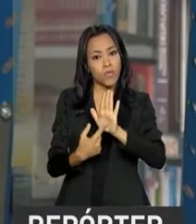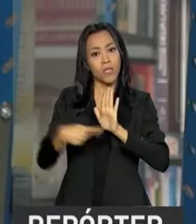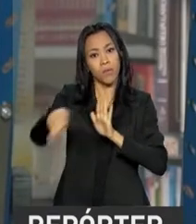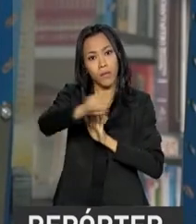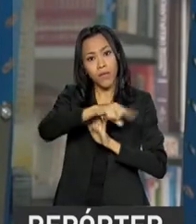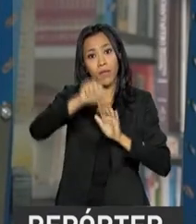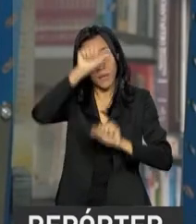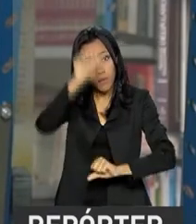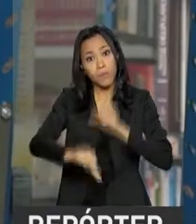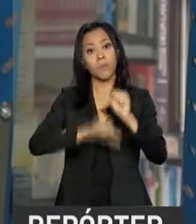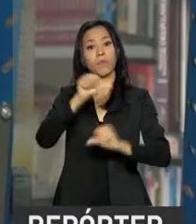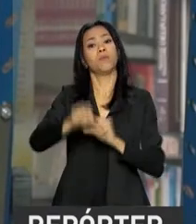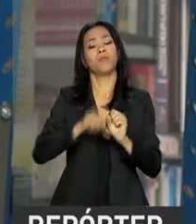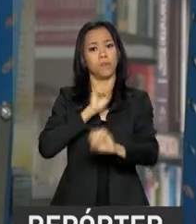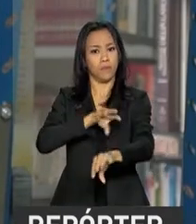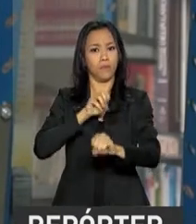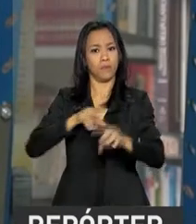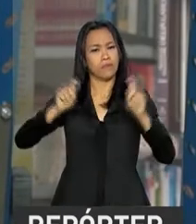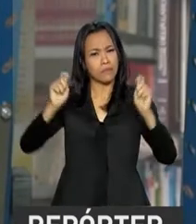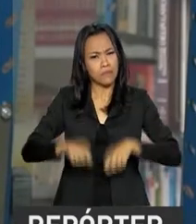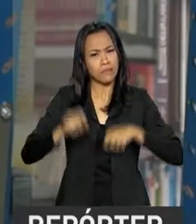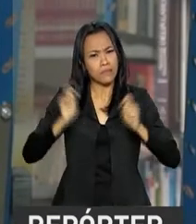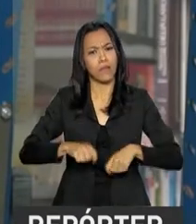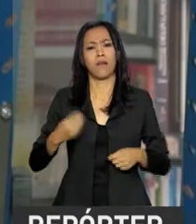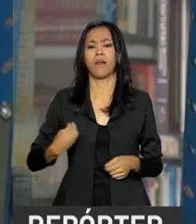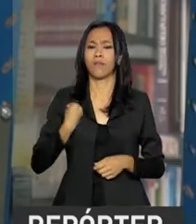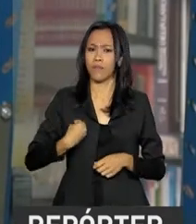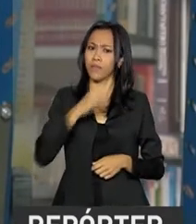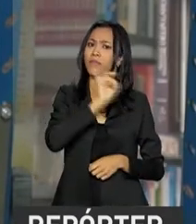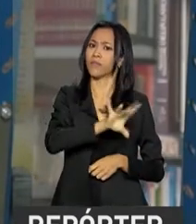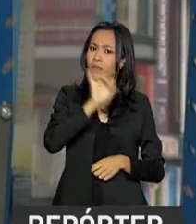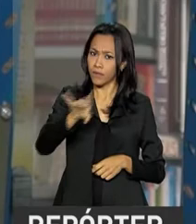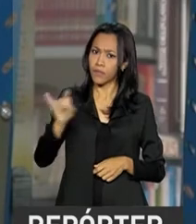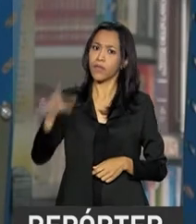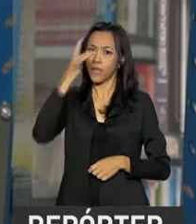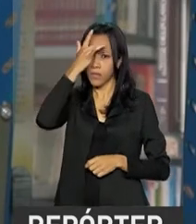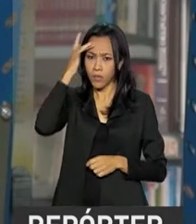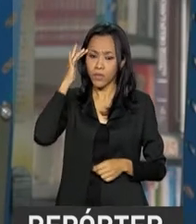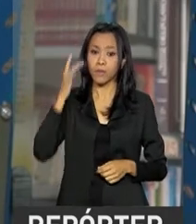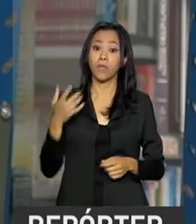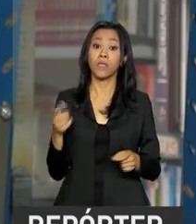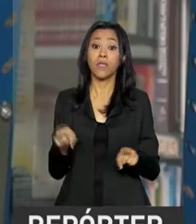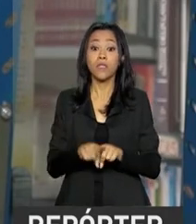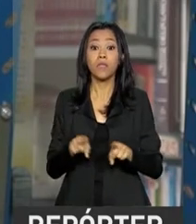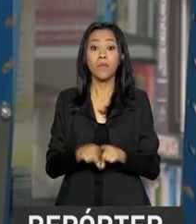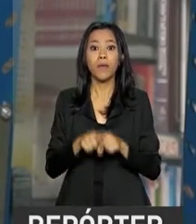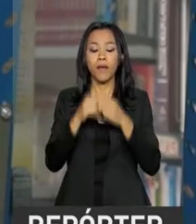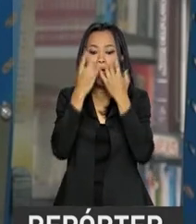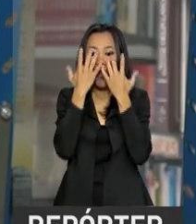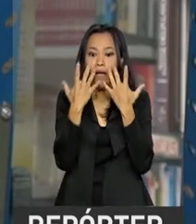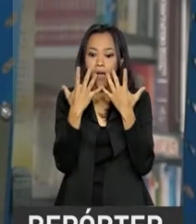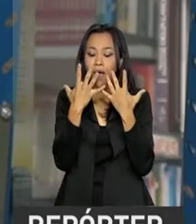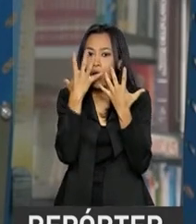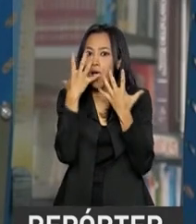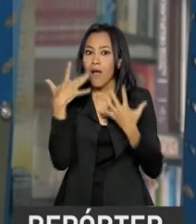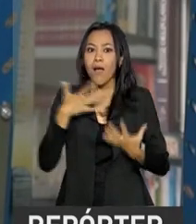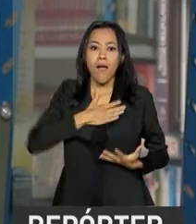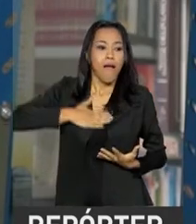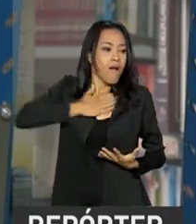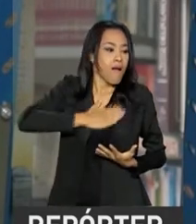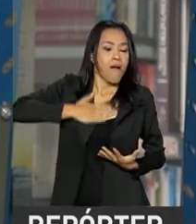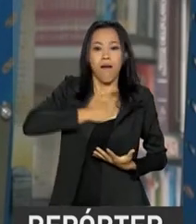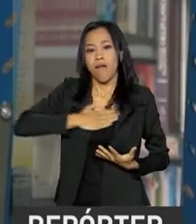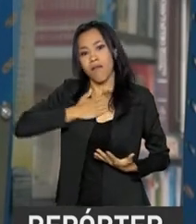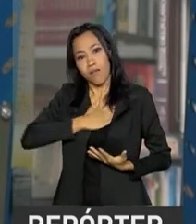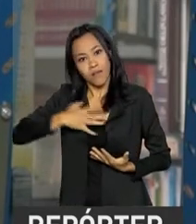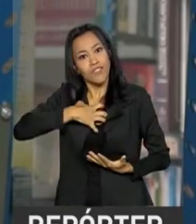transformadora e pode mudar a vida de cada um e tornar a escola mais atrativa demonstrando a eles que